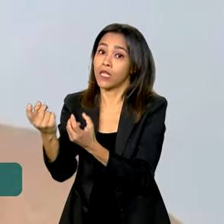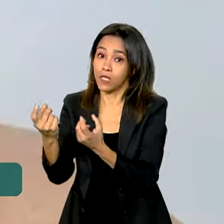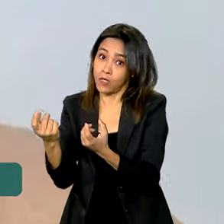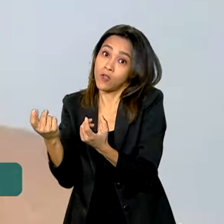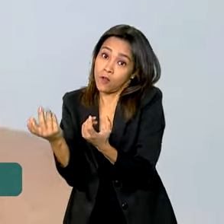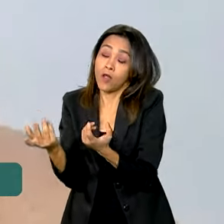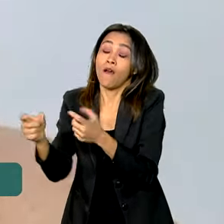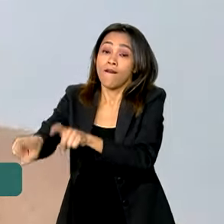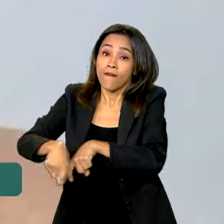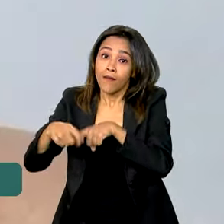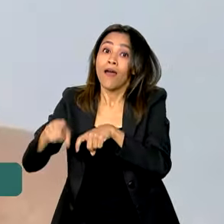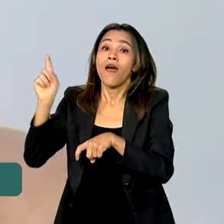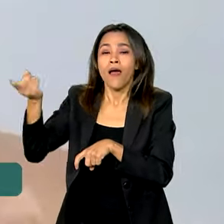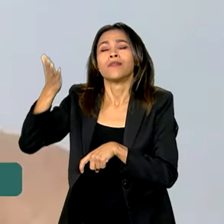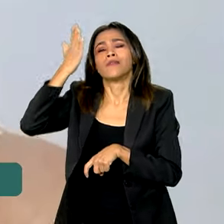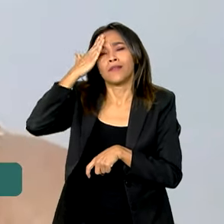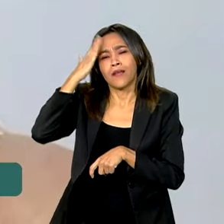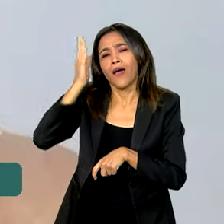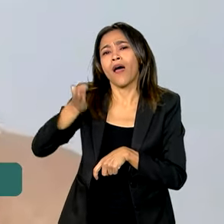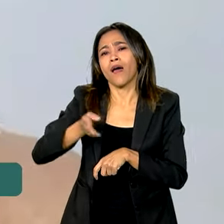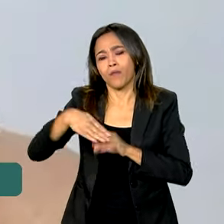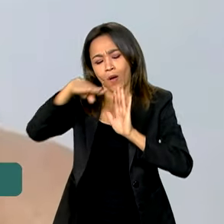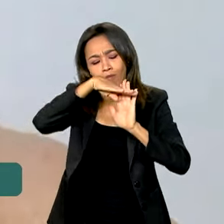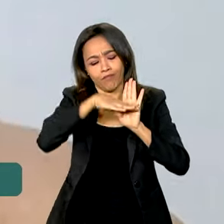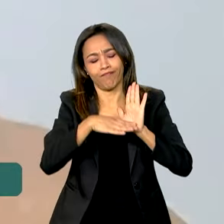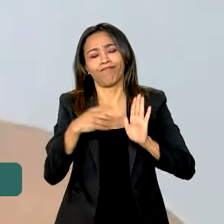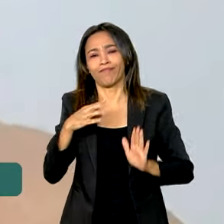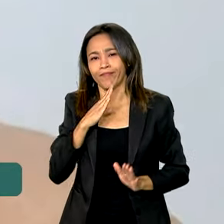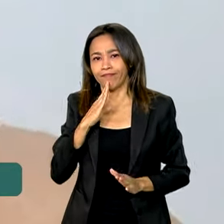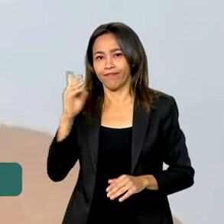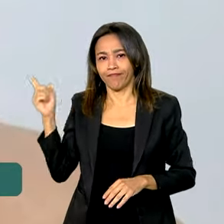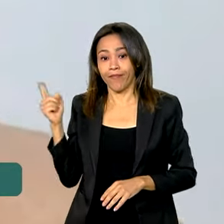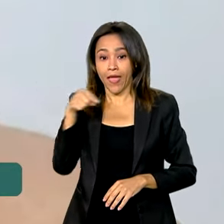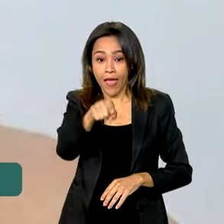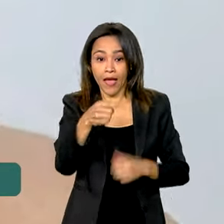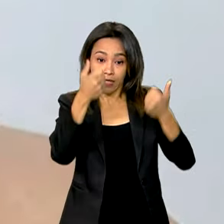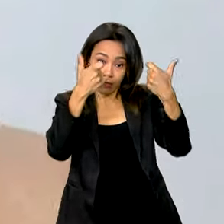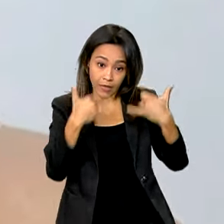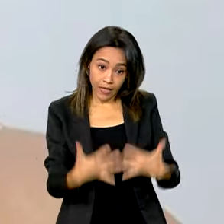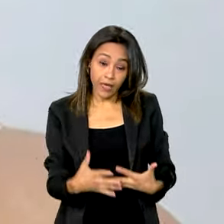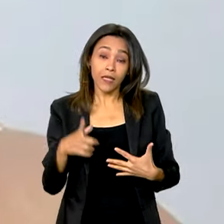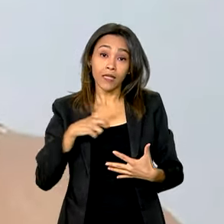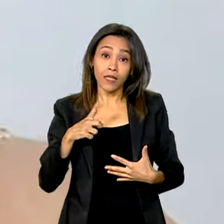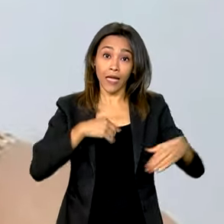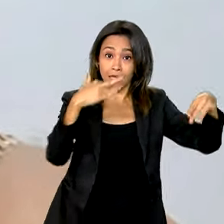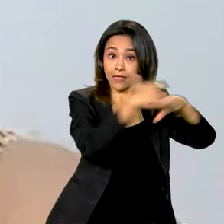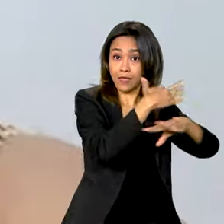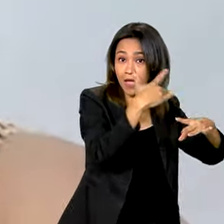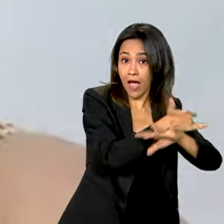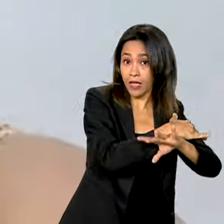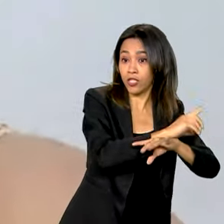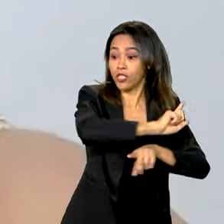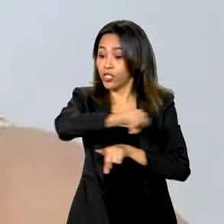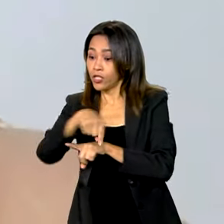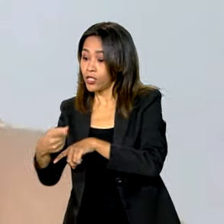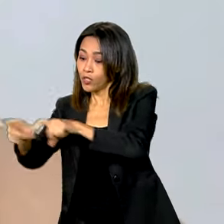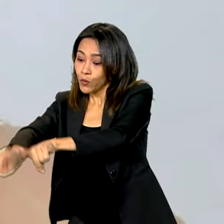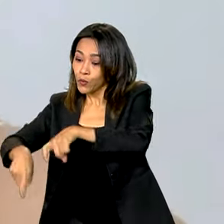em cadeia do programa. Agricultura familiar, o junto urbano e o rural, né? A política ela